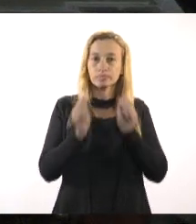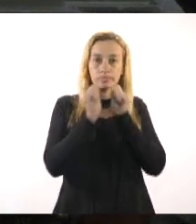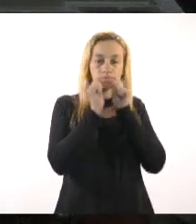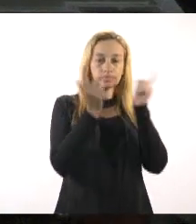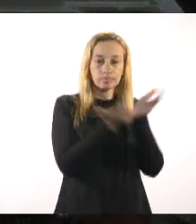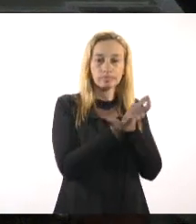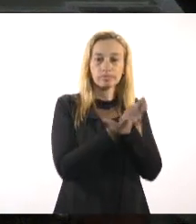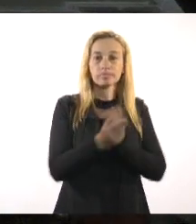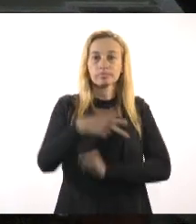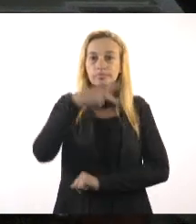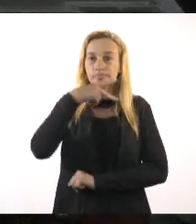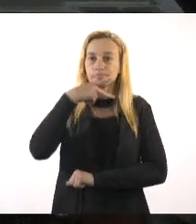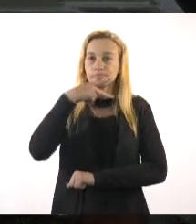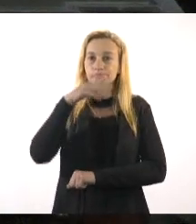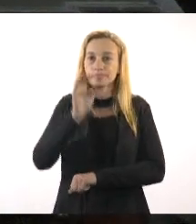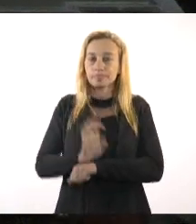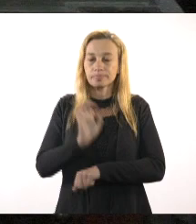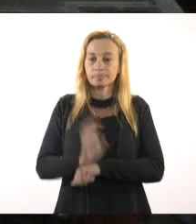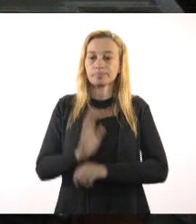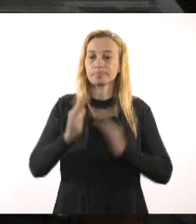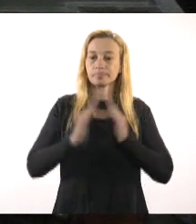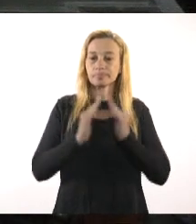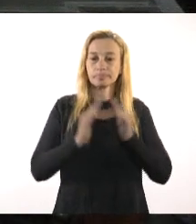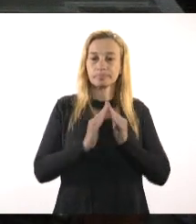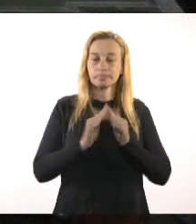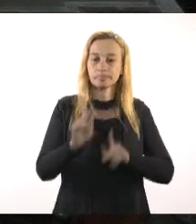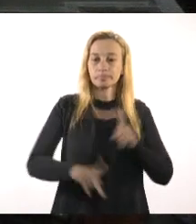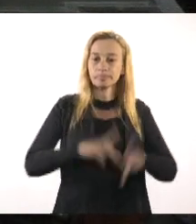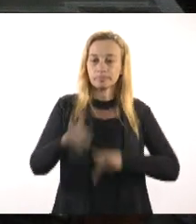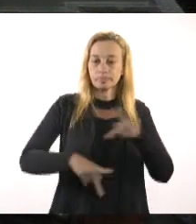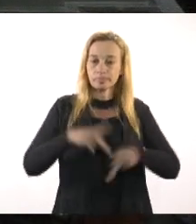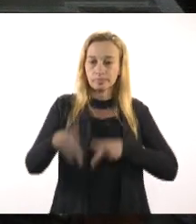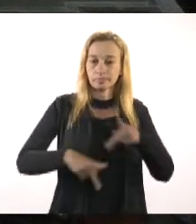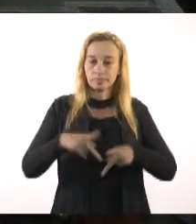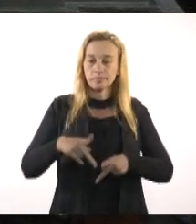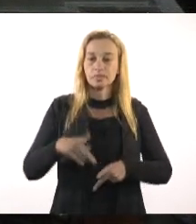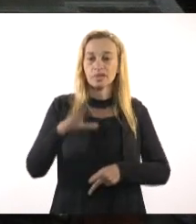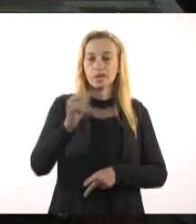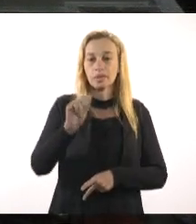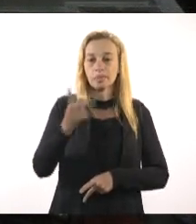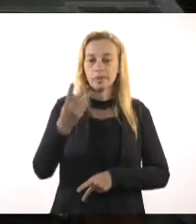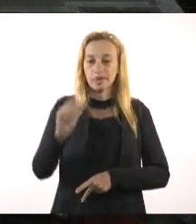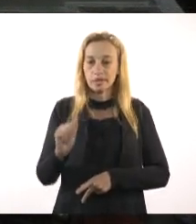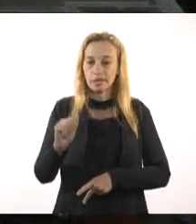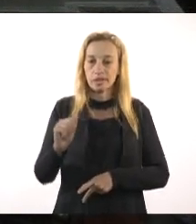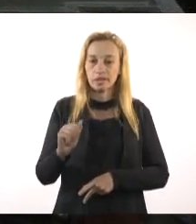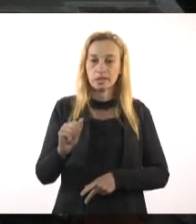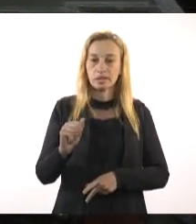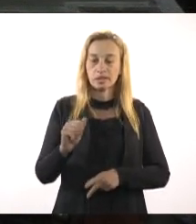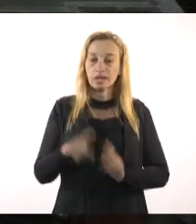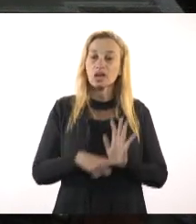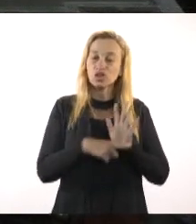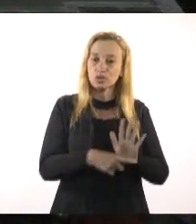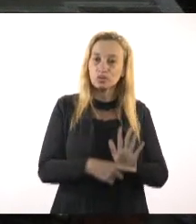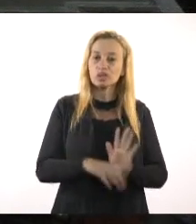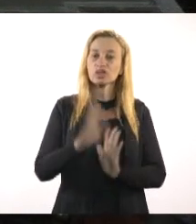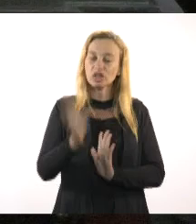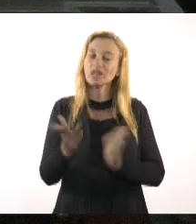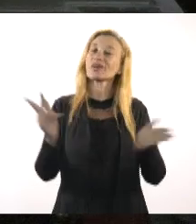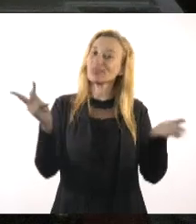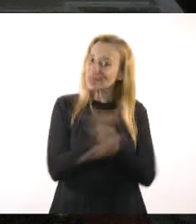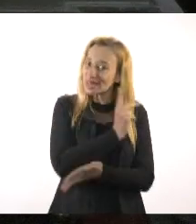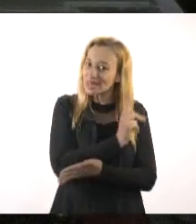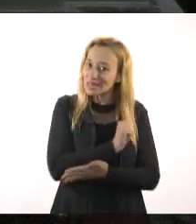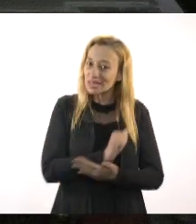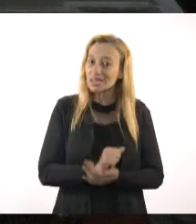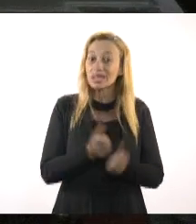Estadual, Casa do Povo, de abertura da campanha da fraternidade. Obviamente a campanha já está acontecendo,